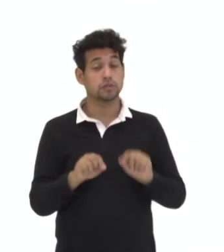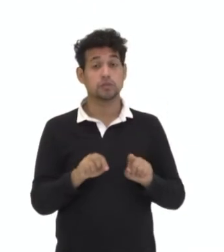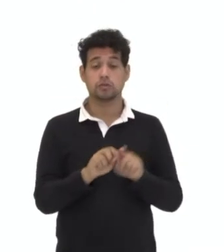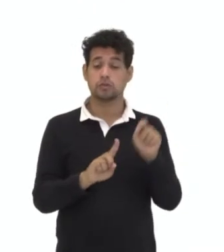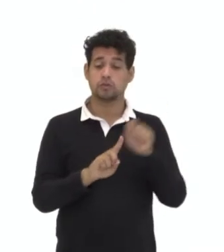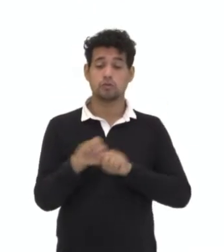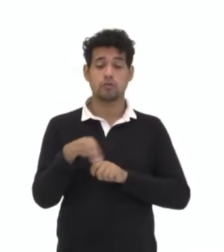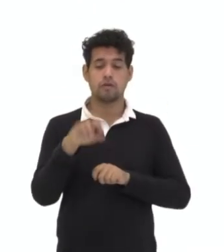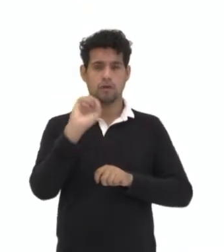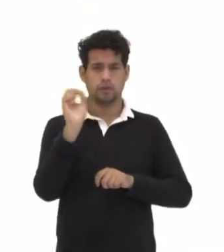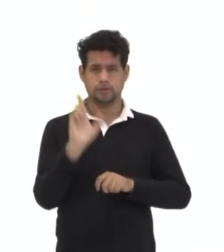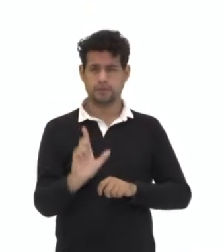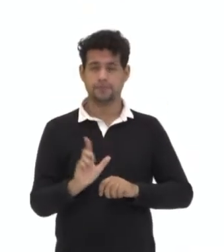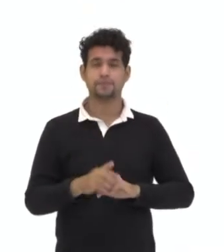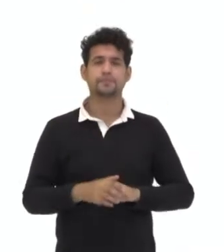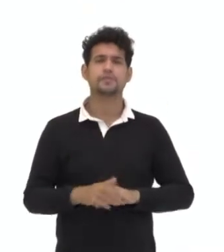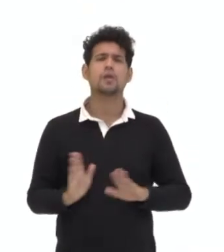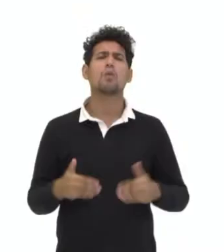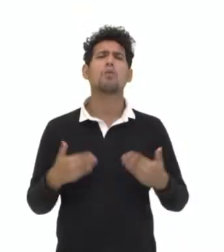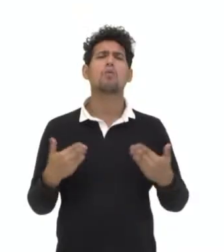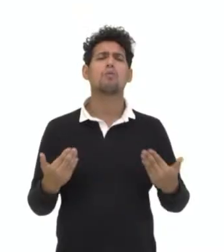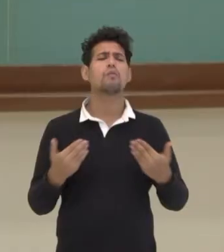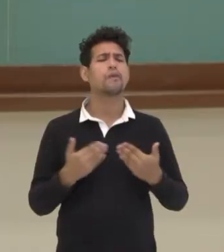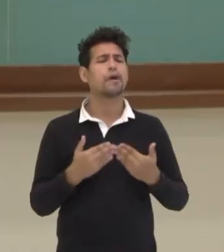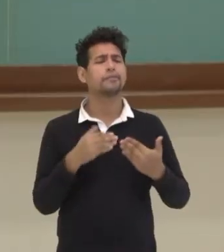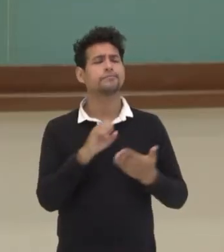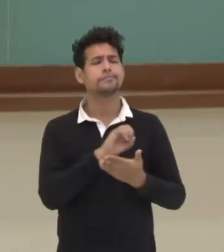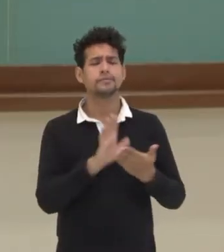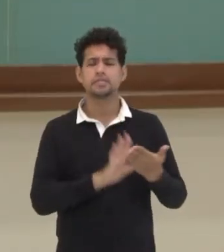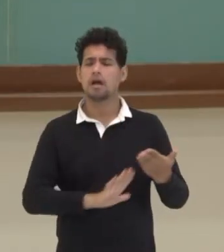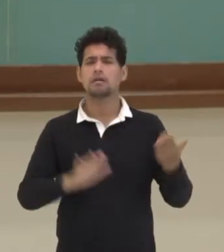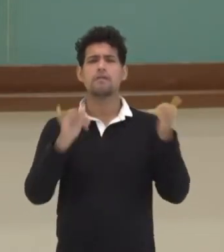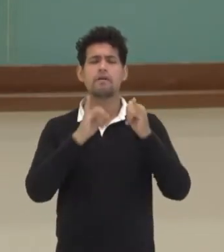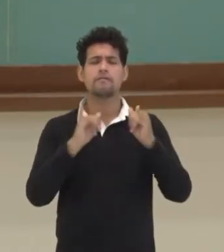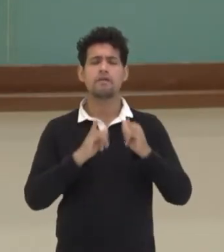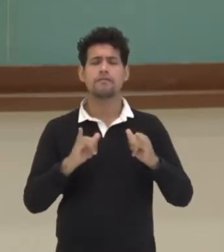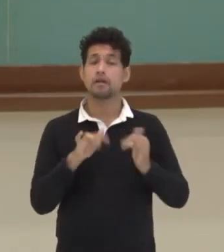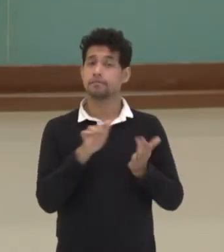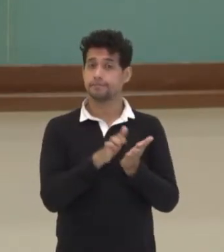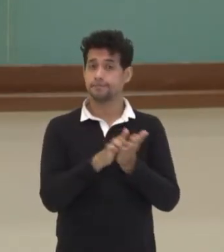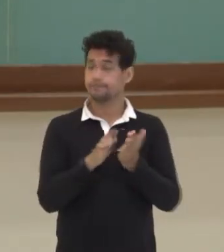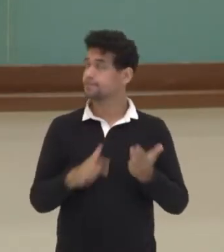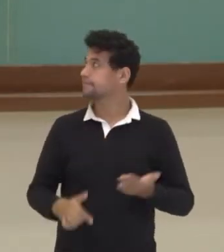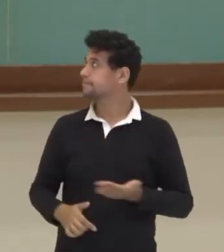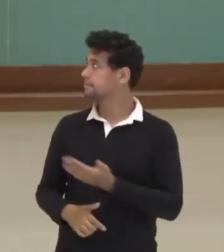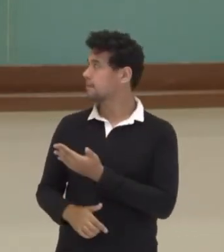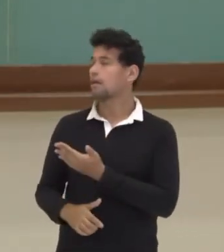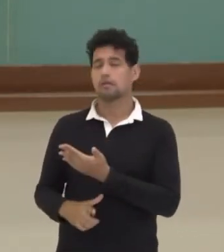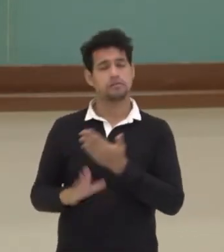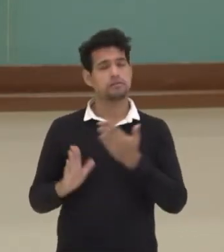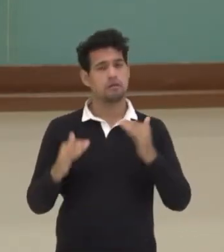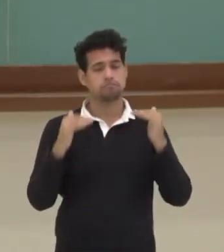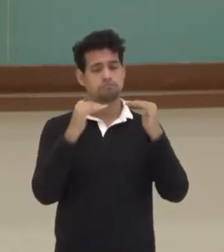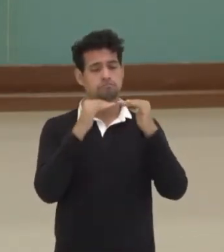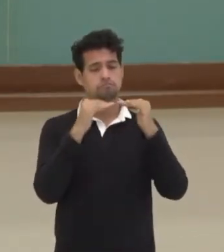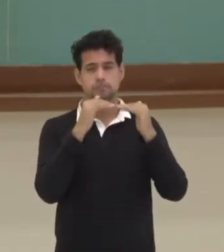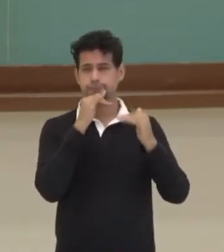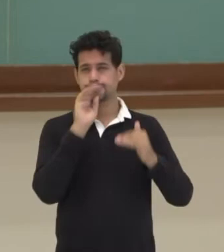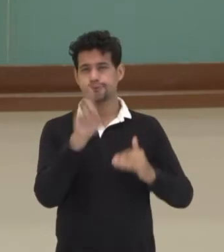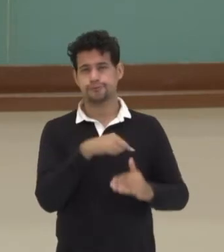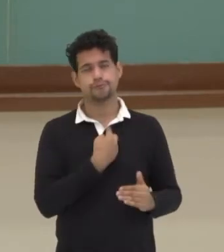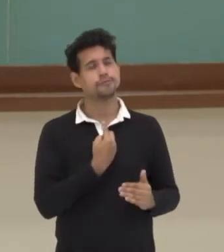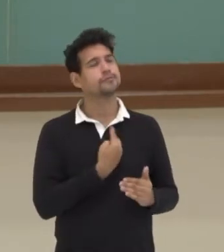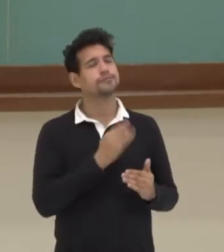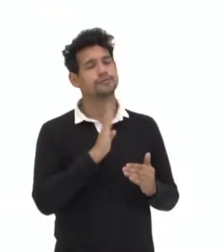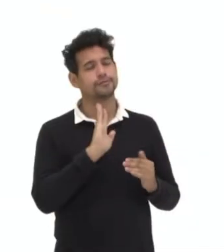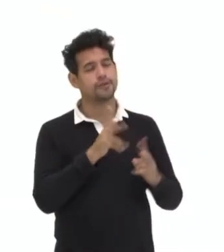Azul. Quais os outros serviços que são divulgados no panfleto? Então, aqui, conforme nós observamos